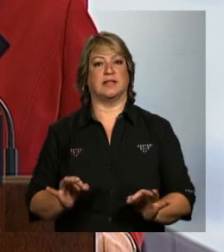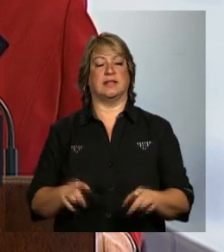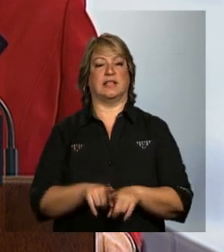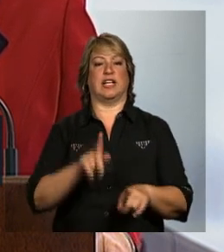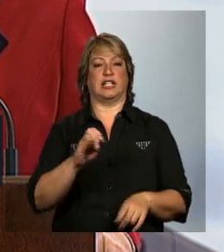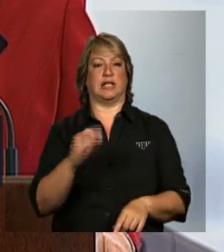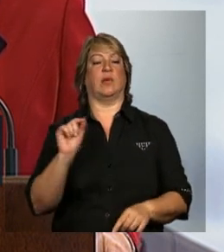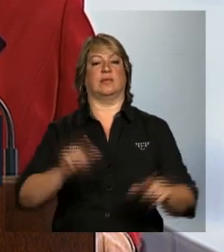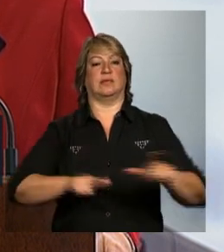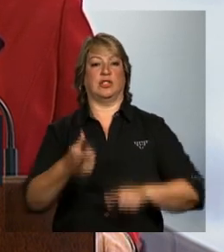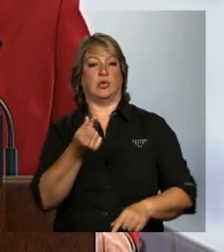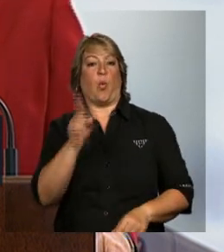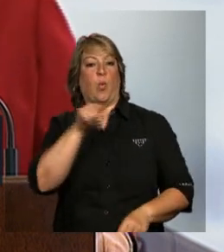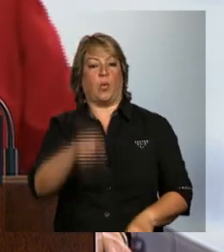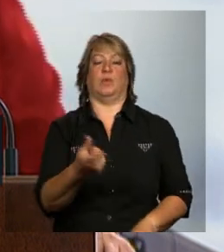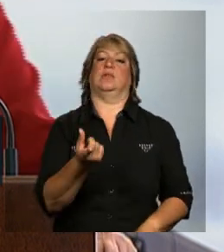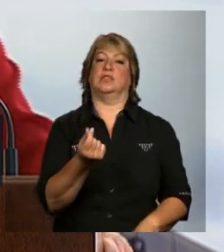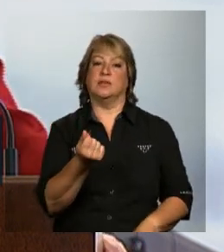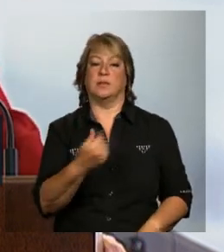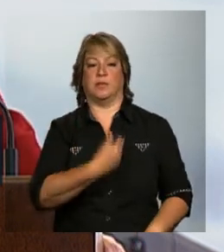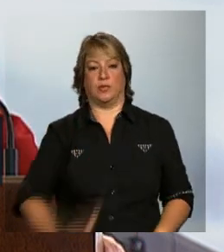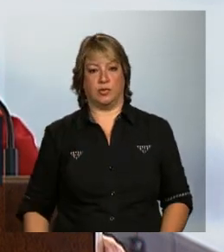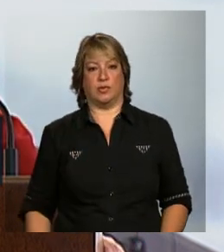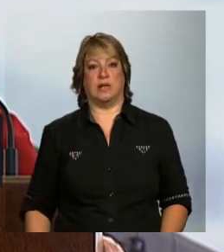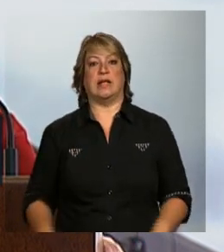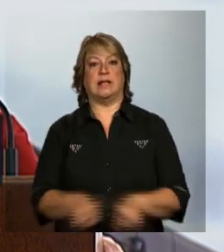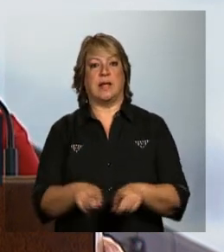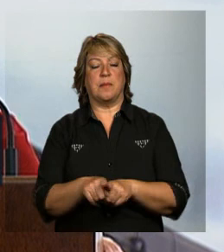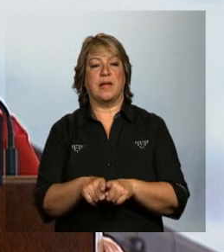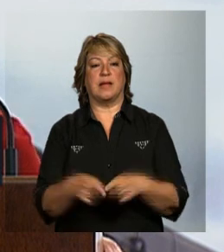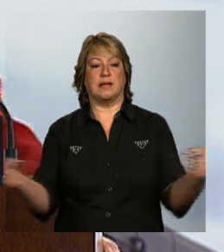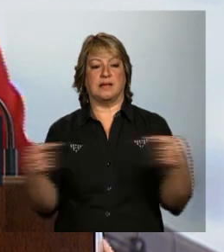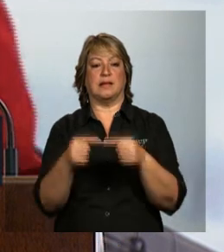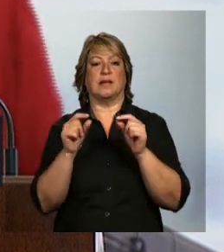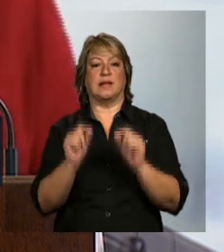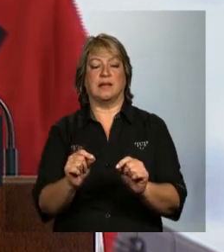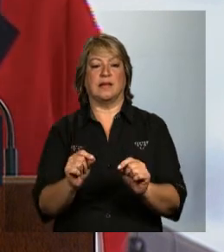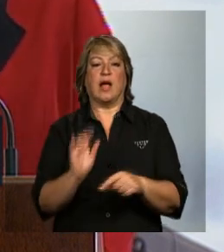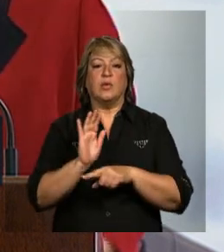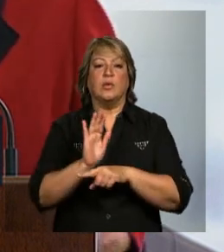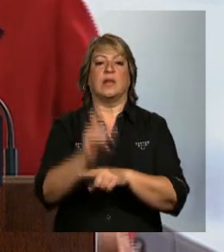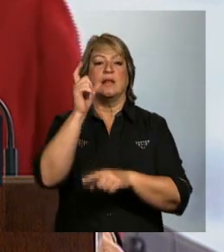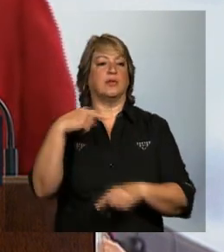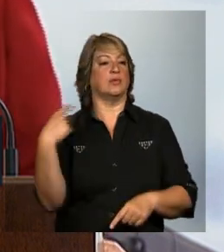e gestão de recursos públicos e mediação de interesses legítimos